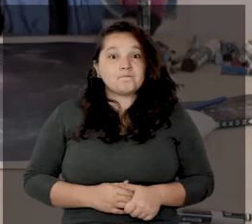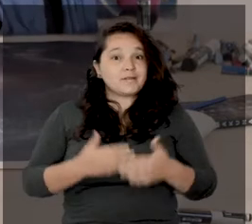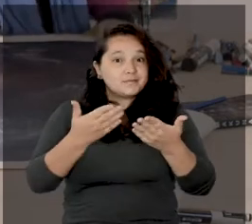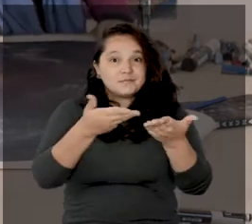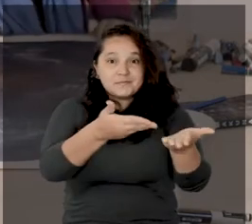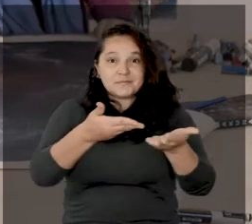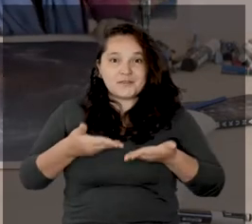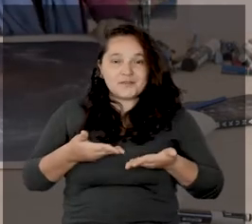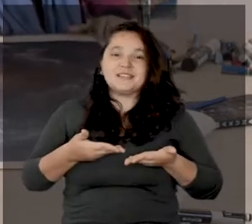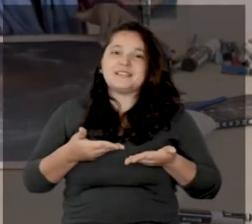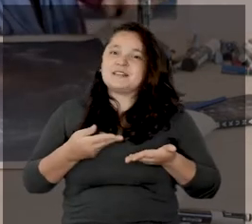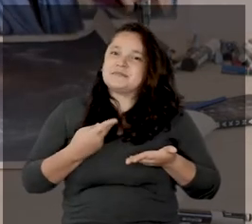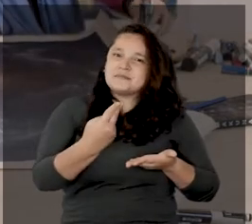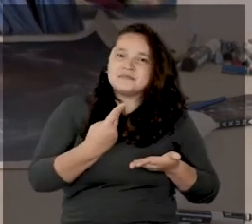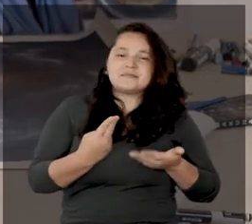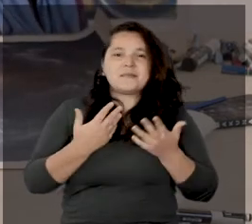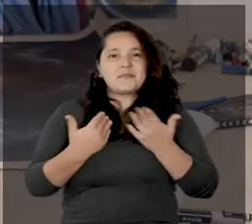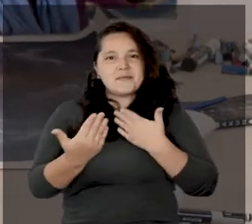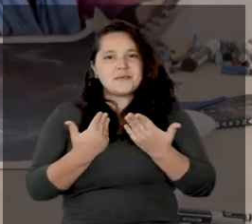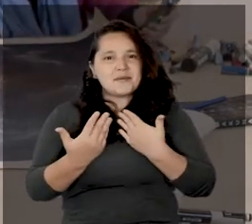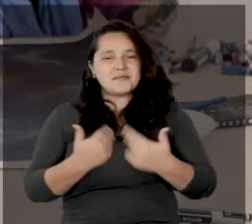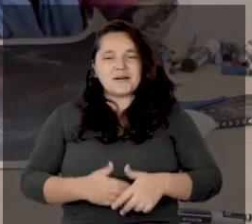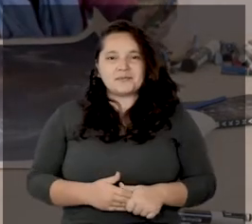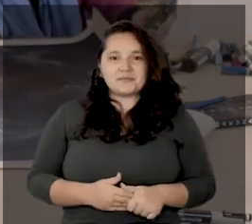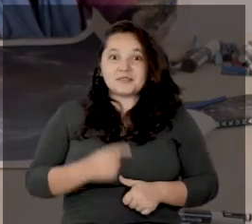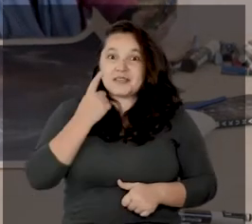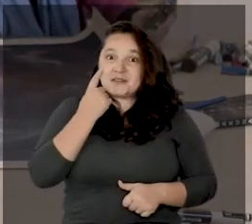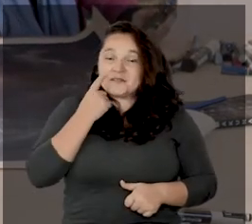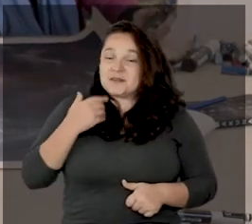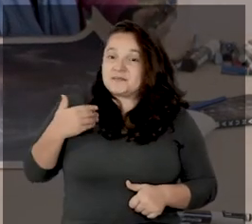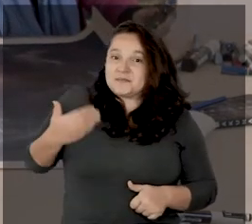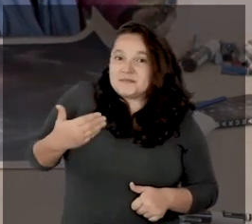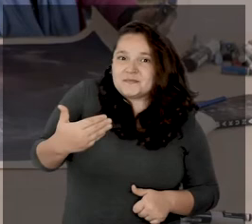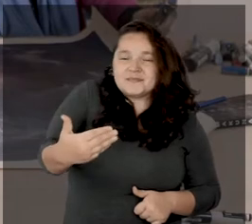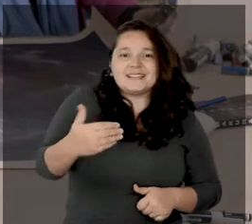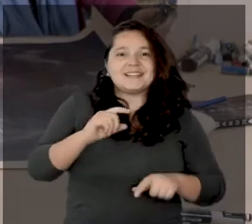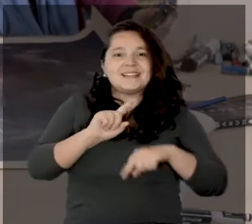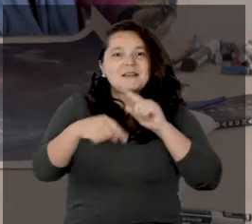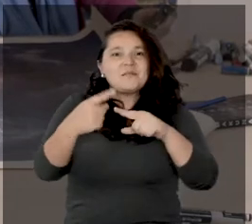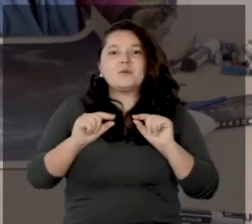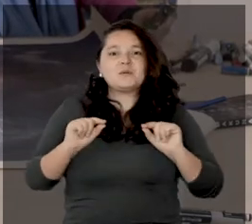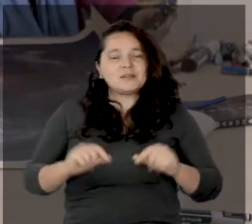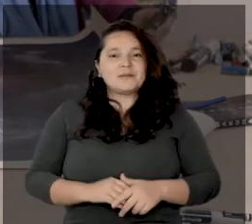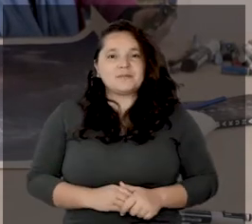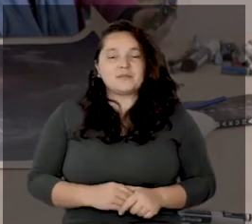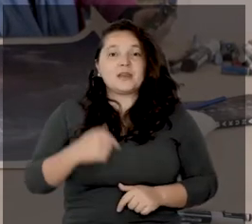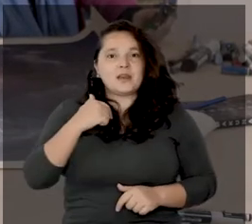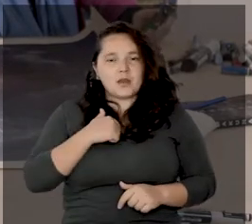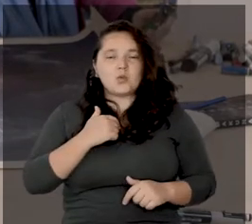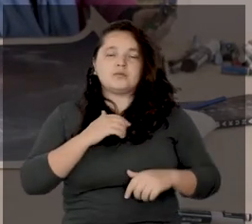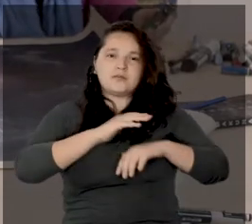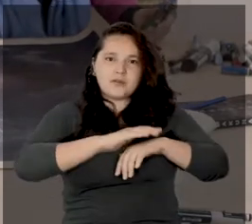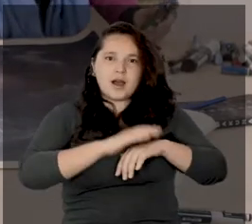bem-vinda, né? Vamos cruzar aqui os nossos universos e ver o que sai no final das contas. O meu trabalho sempre